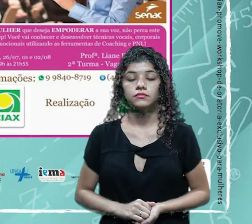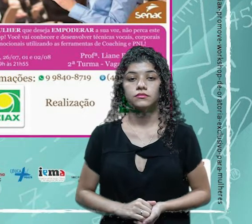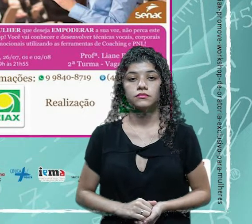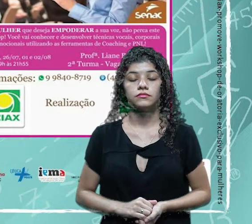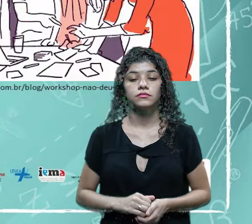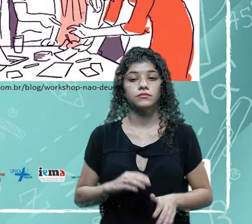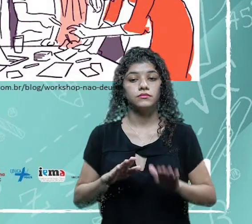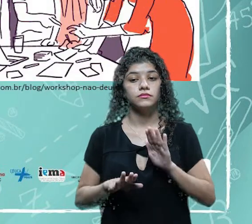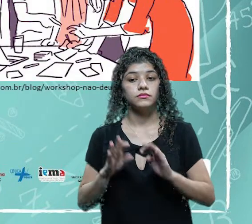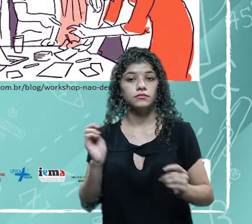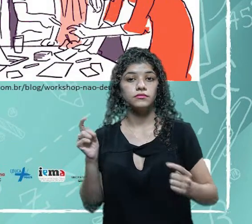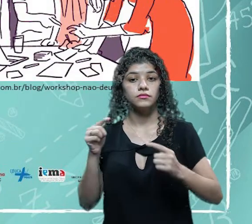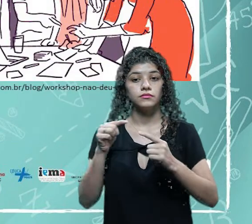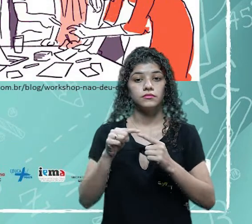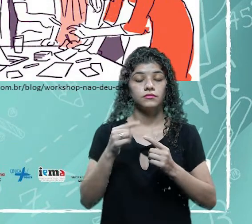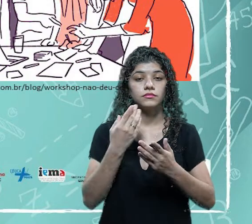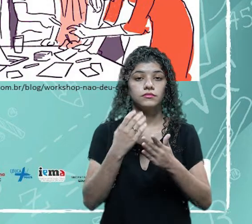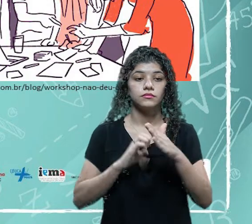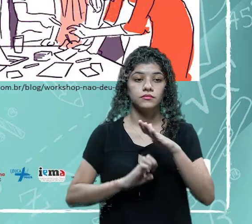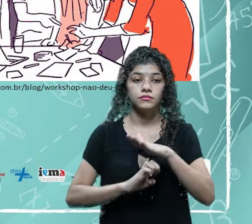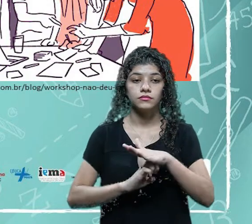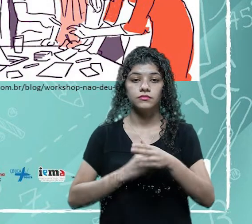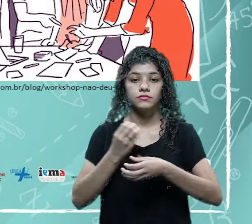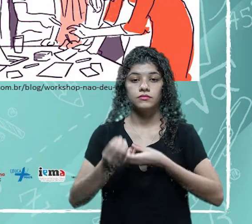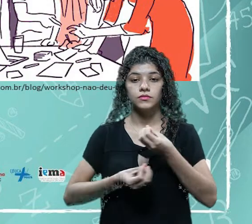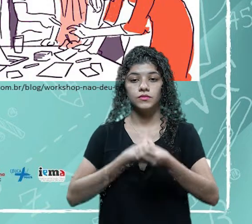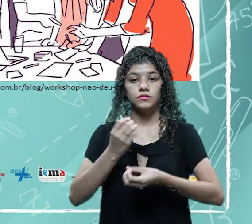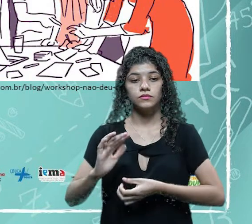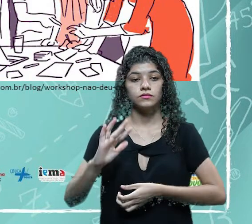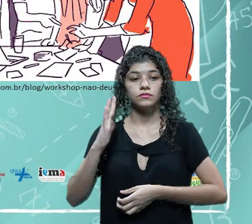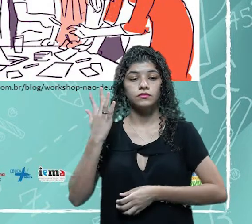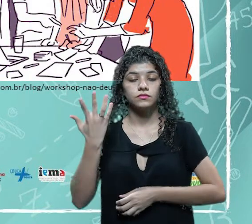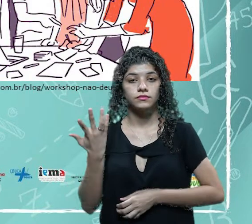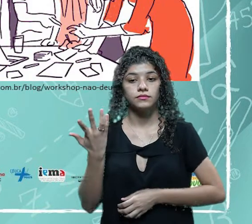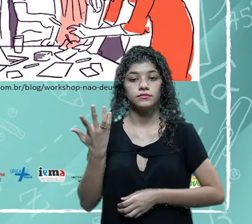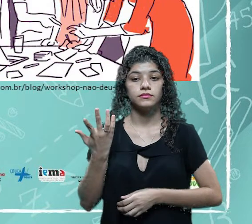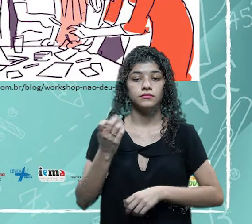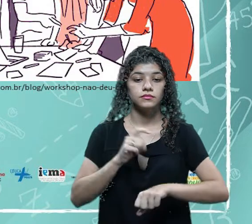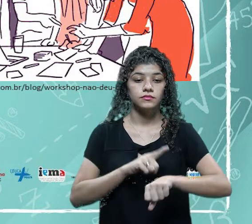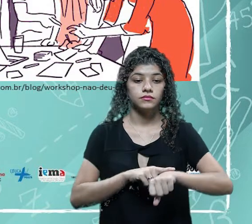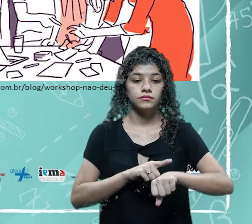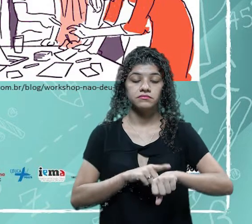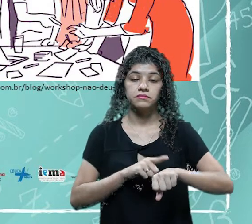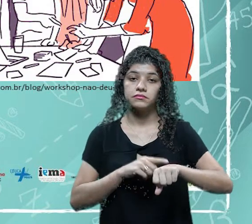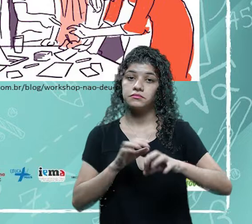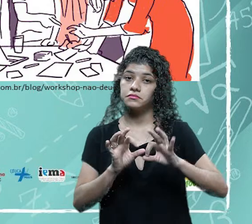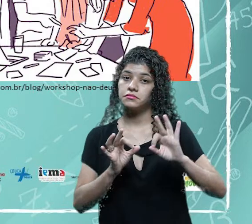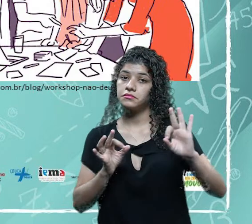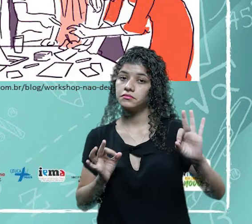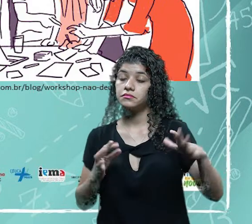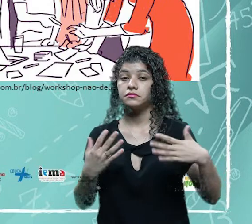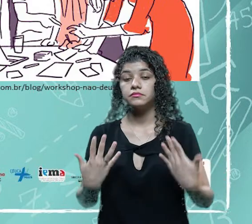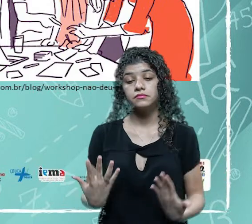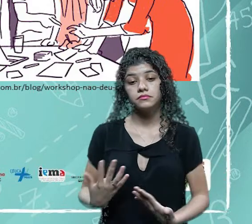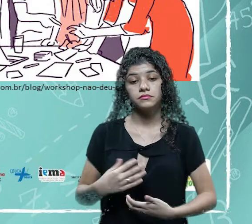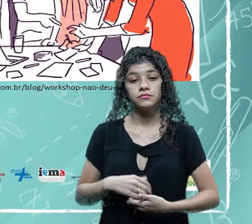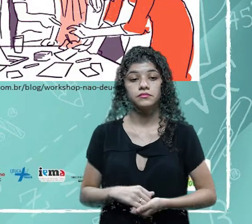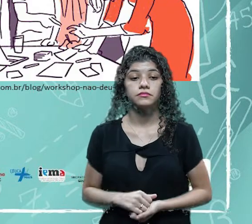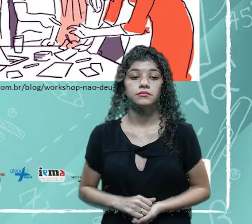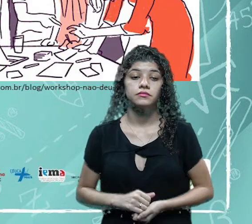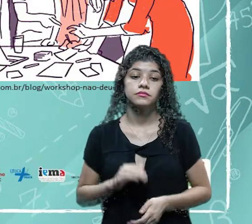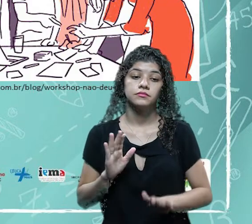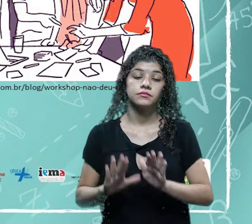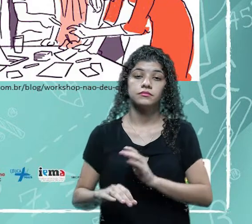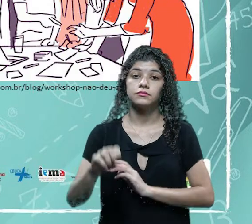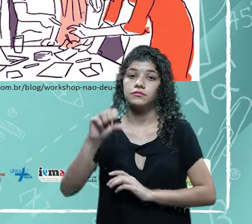da empresa Então como funciona workshop qual a sua duração né normalmente